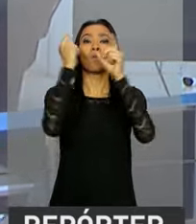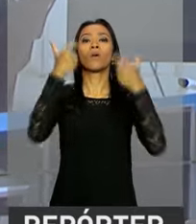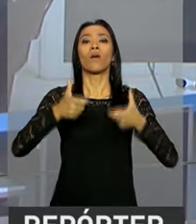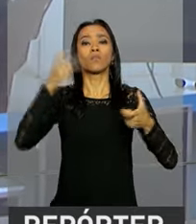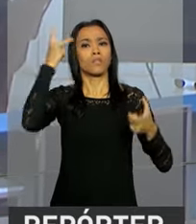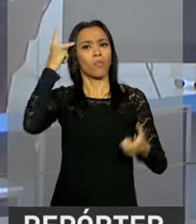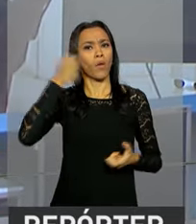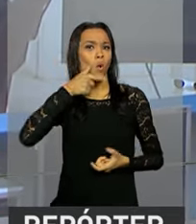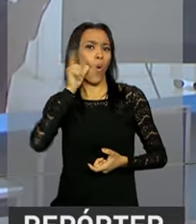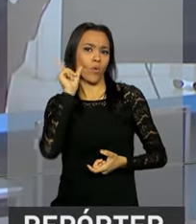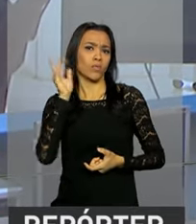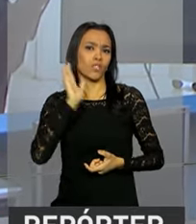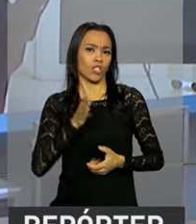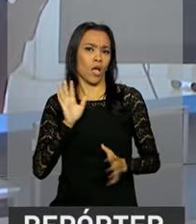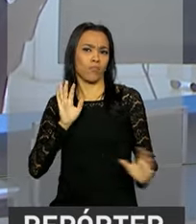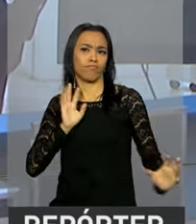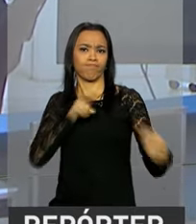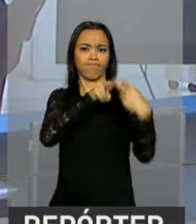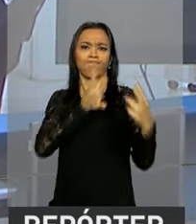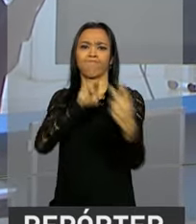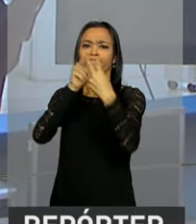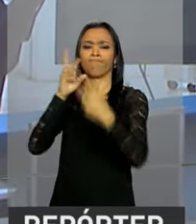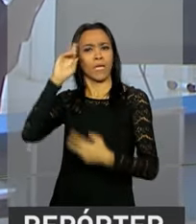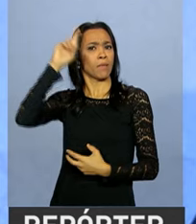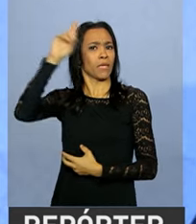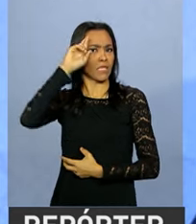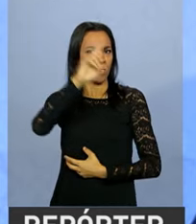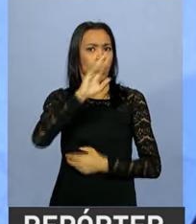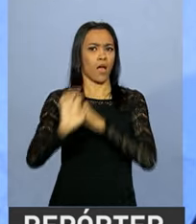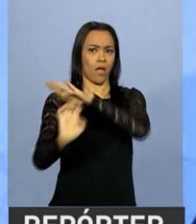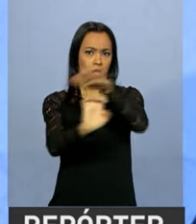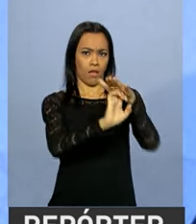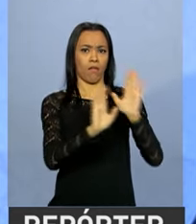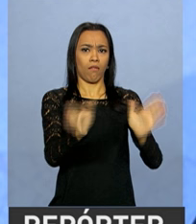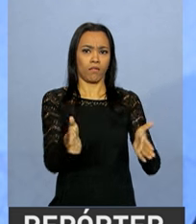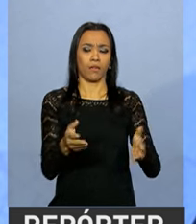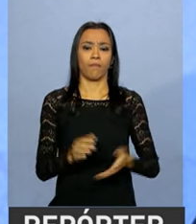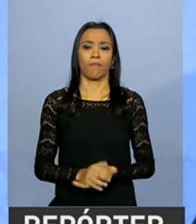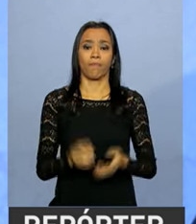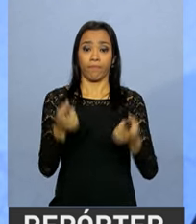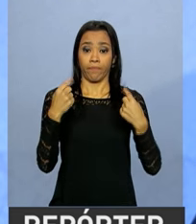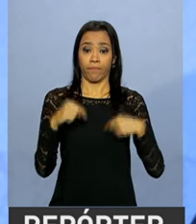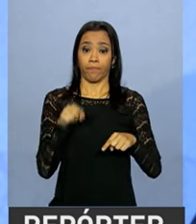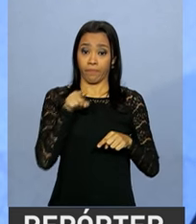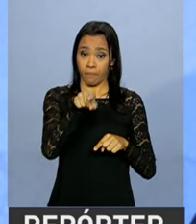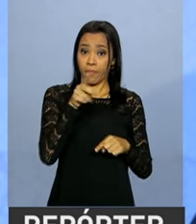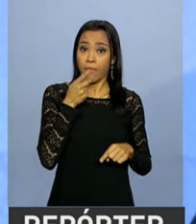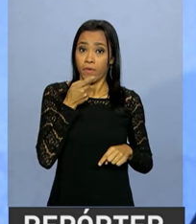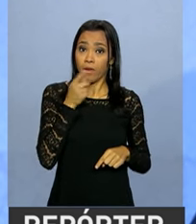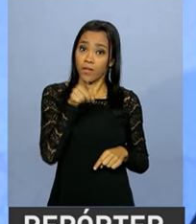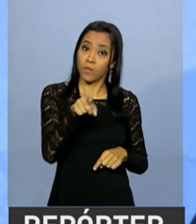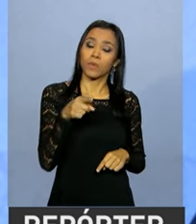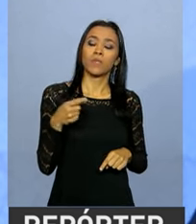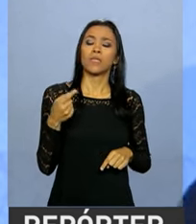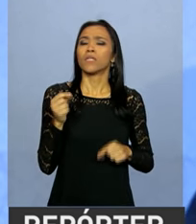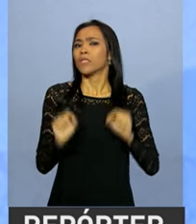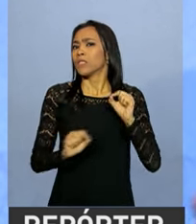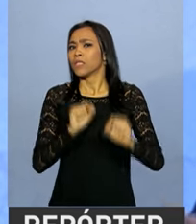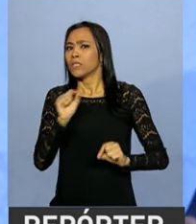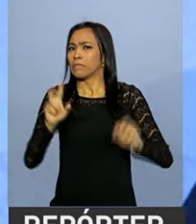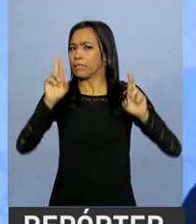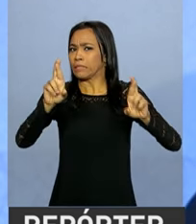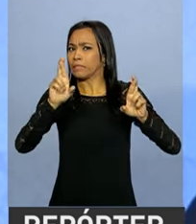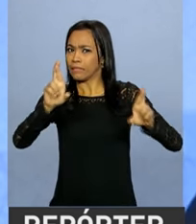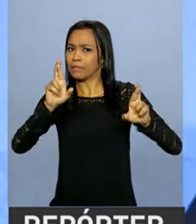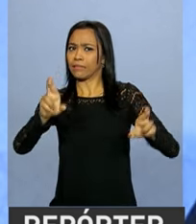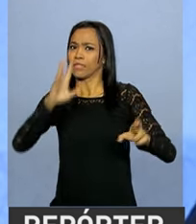paulista, ele já se encontrou com empresários em outro evento. Plano Real. Henrique Meirelles destacou que os índices de